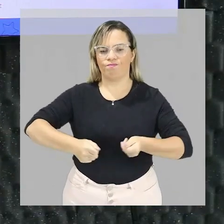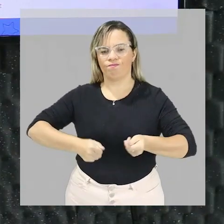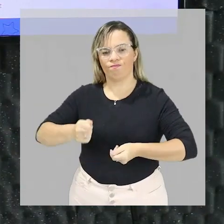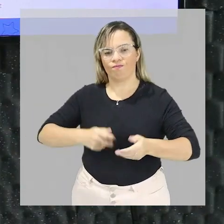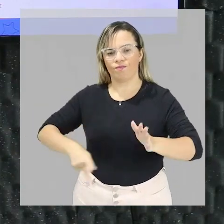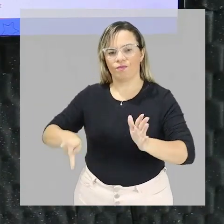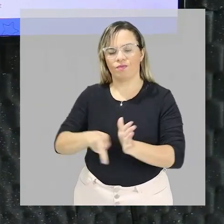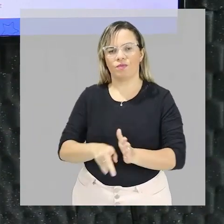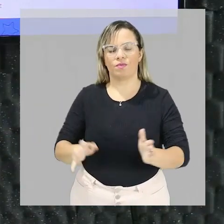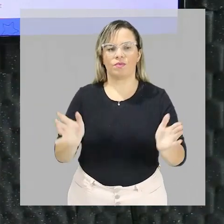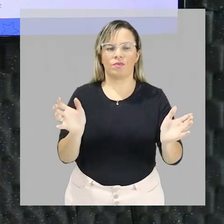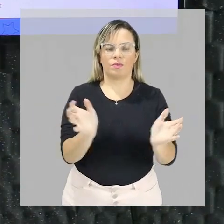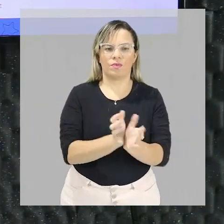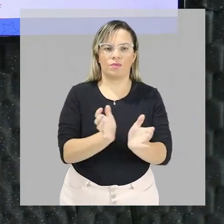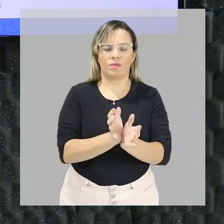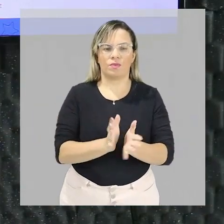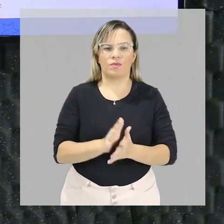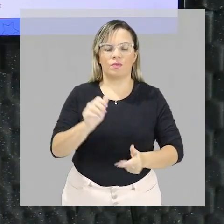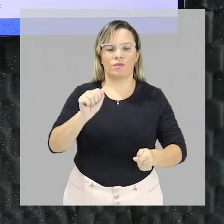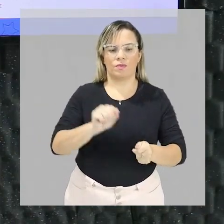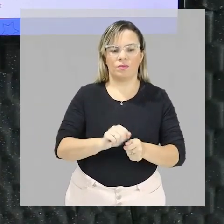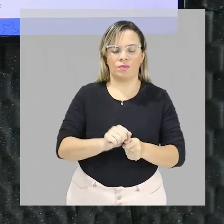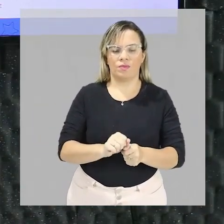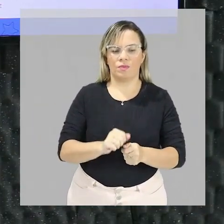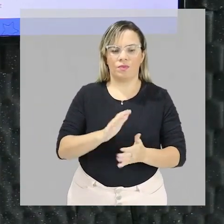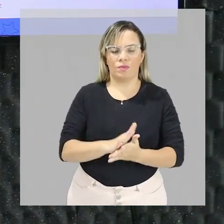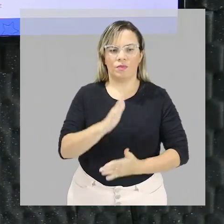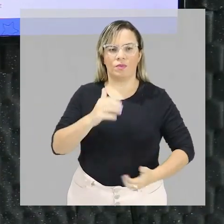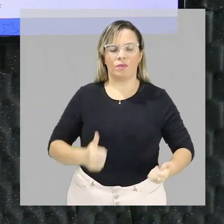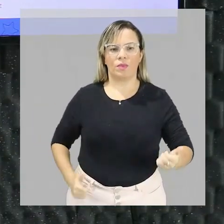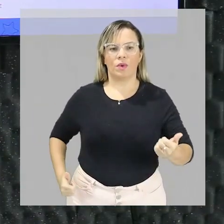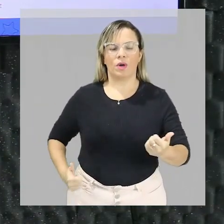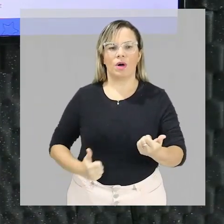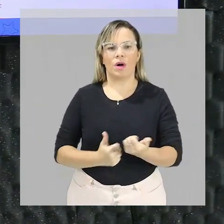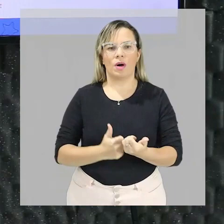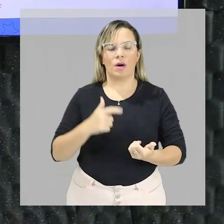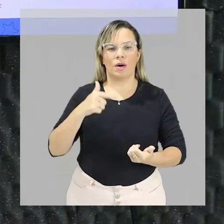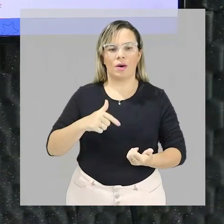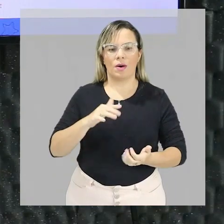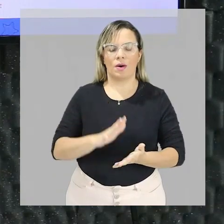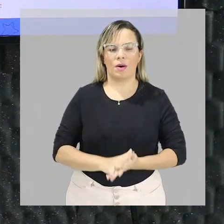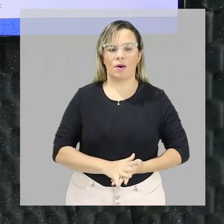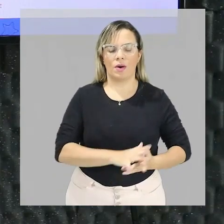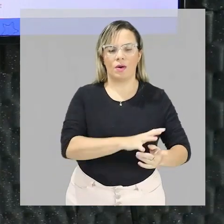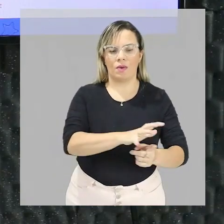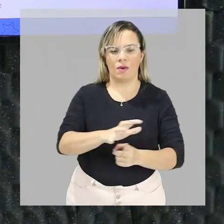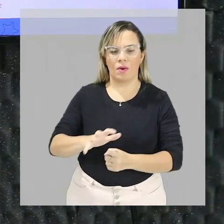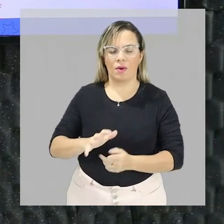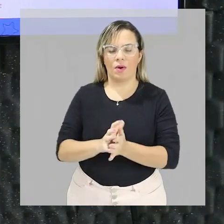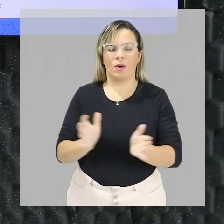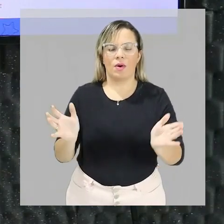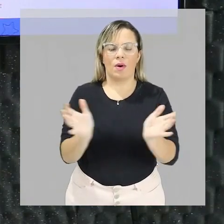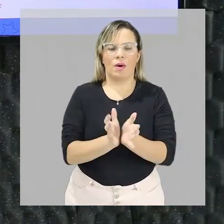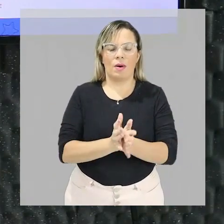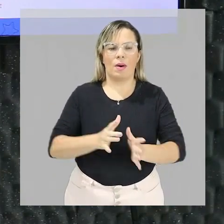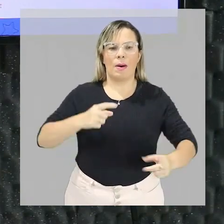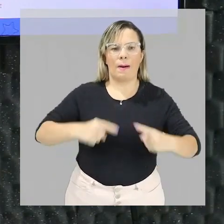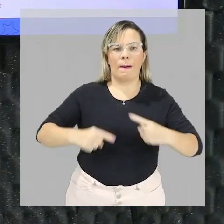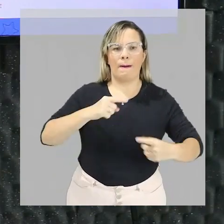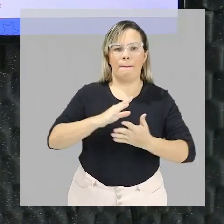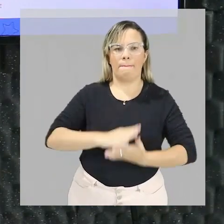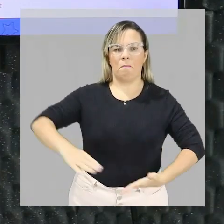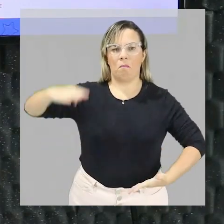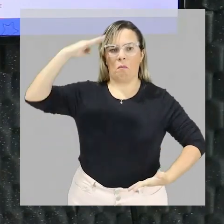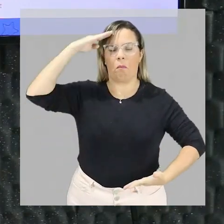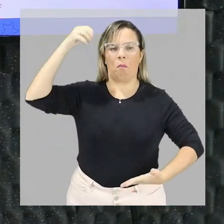próprios setores que faziam parte, evidentemente, ou que apoiavam a classe política, que apoiavam essa